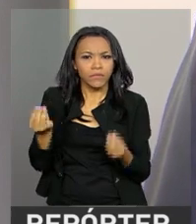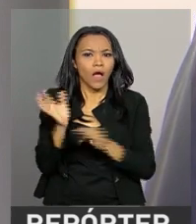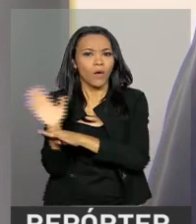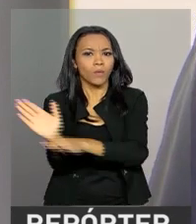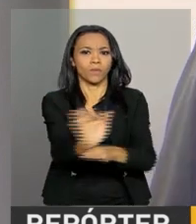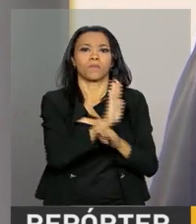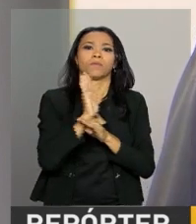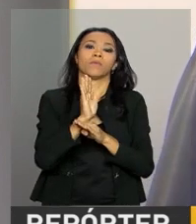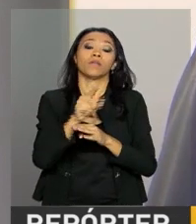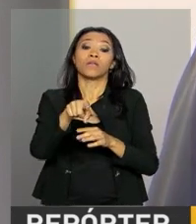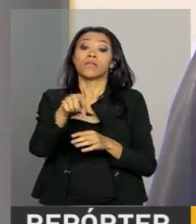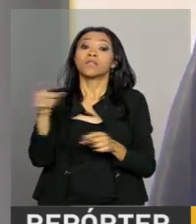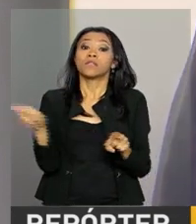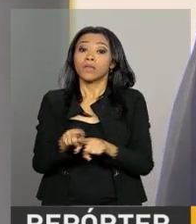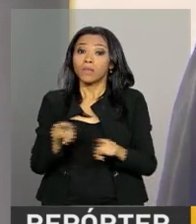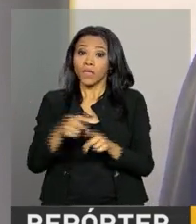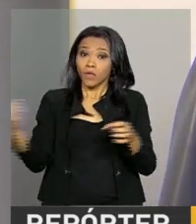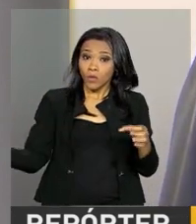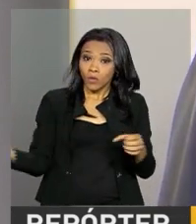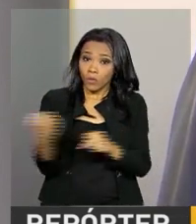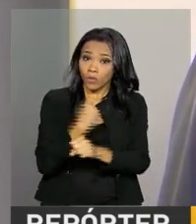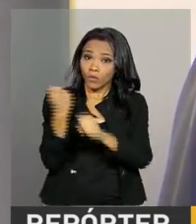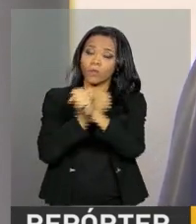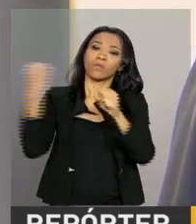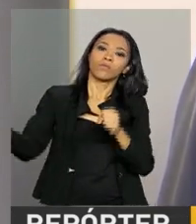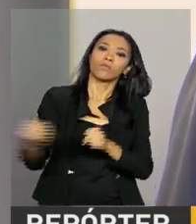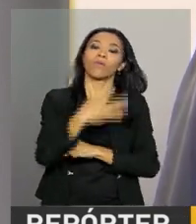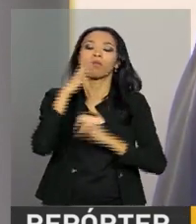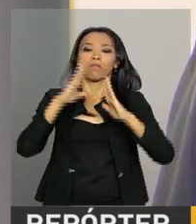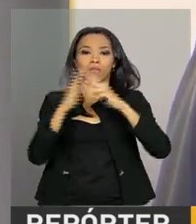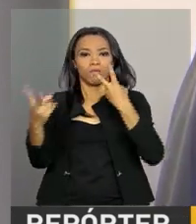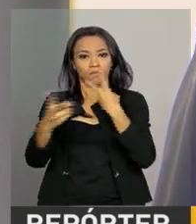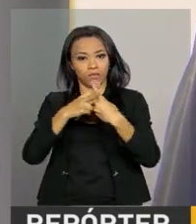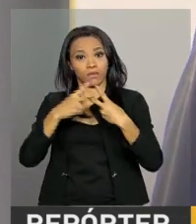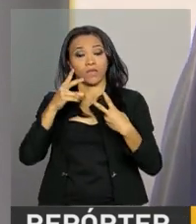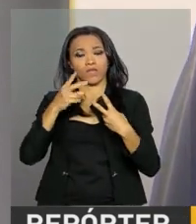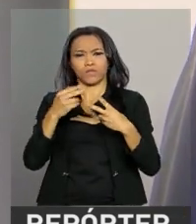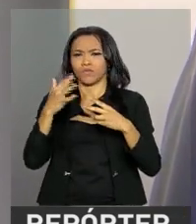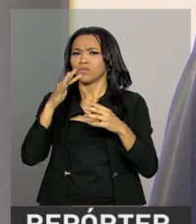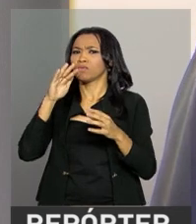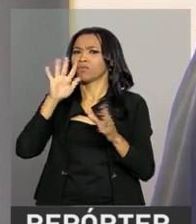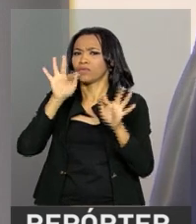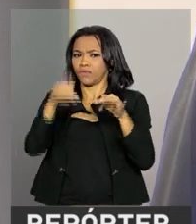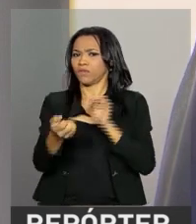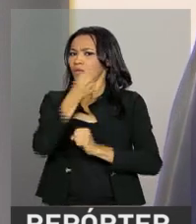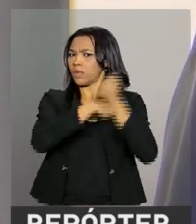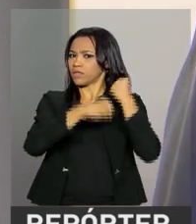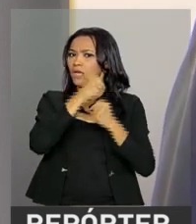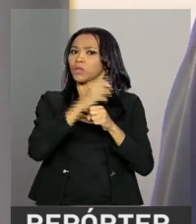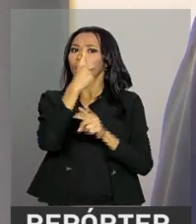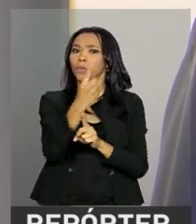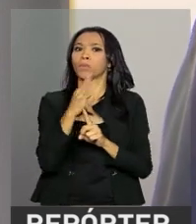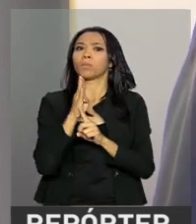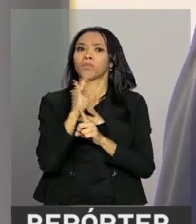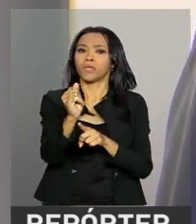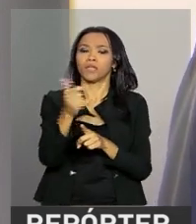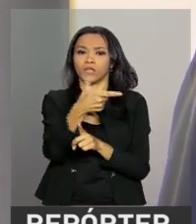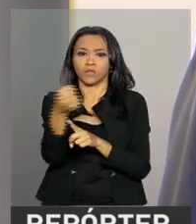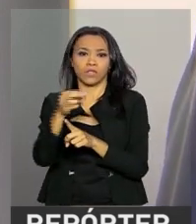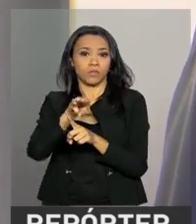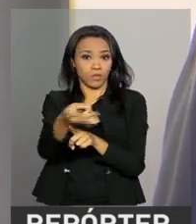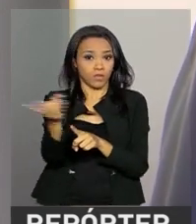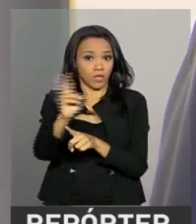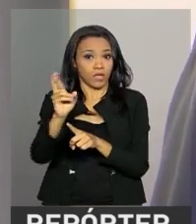construir novos presídios e equipar o sistema prisional, o governo destinou no fim do ano passado 1 bilhão e 200 milhões de reais para